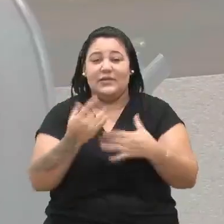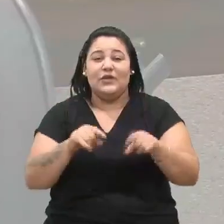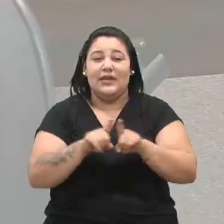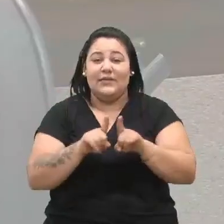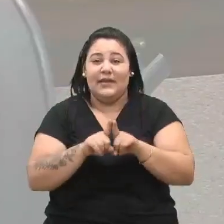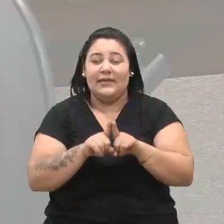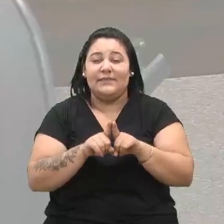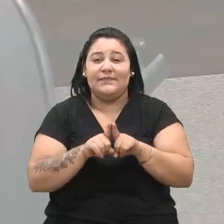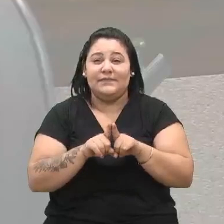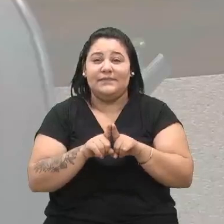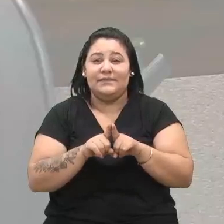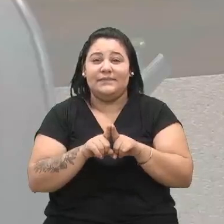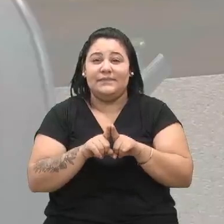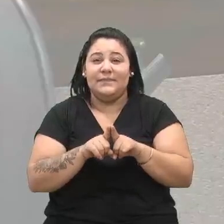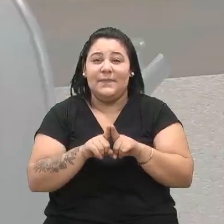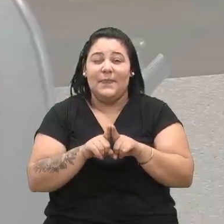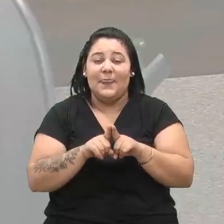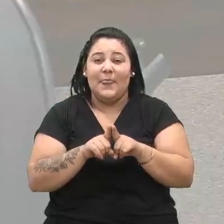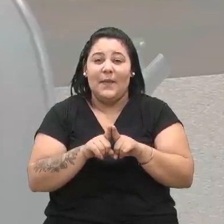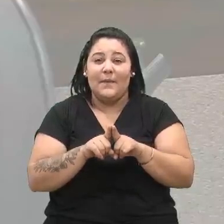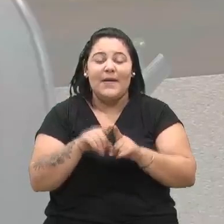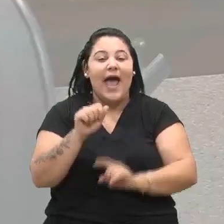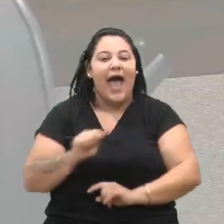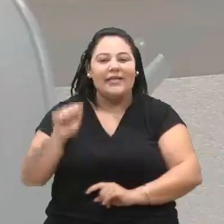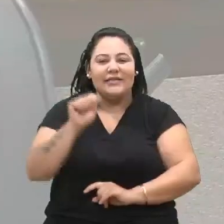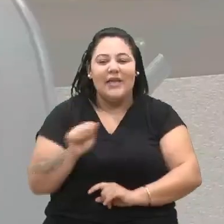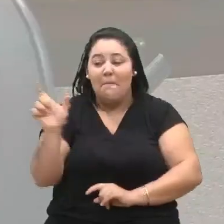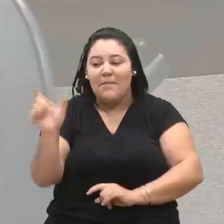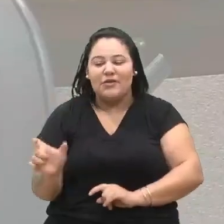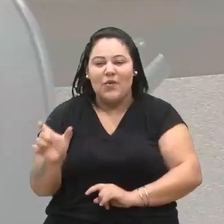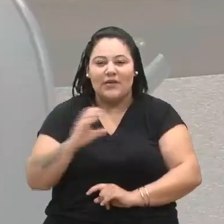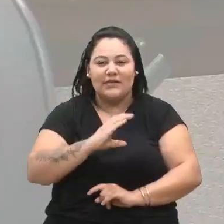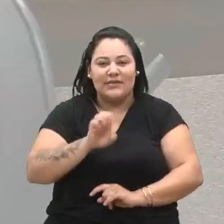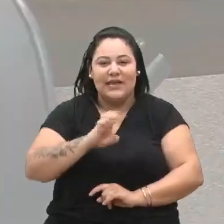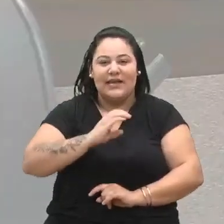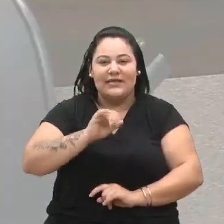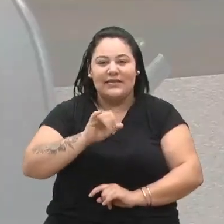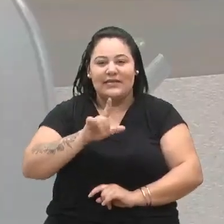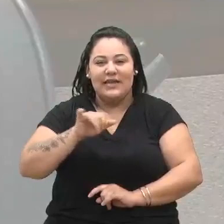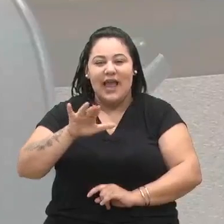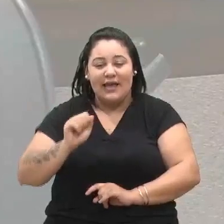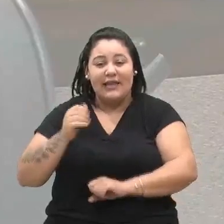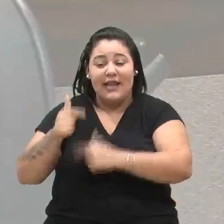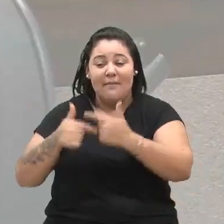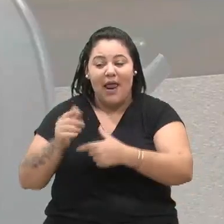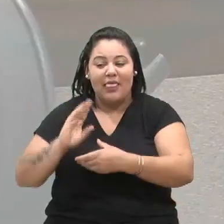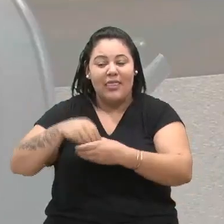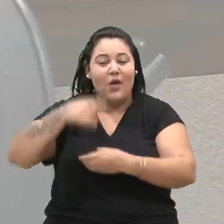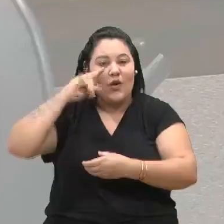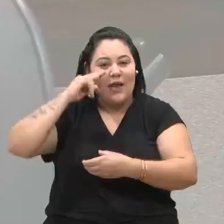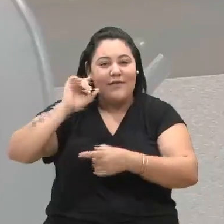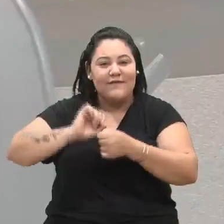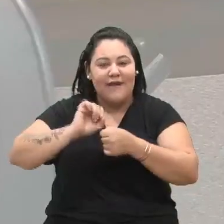um voto para a assistente social Cecília, do INAV, que faz um trabalho com